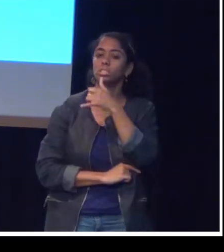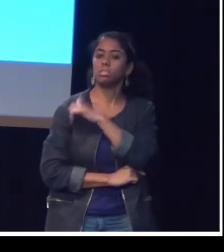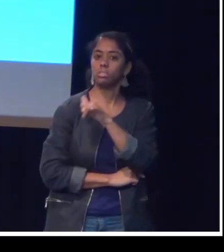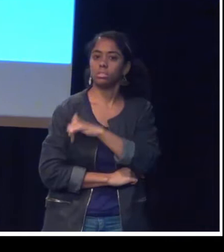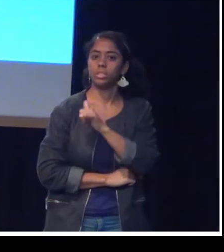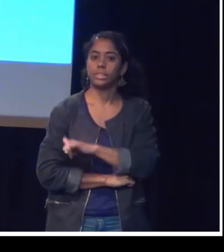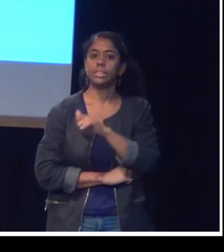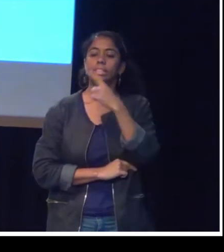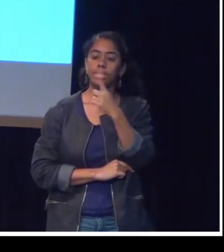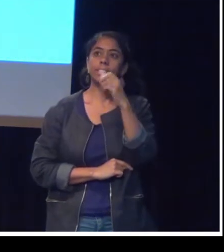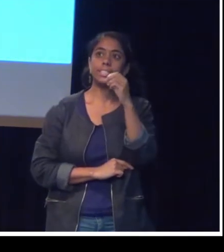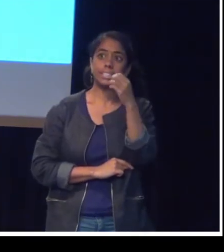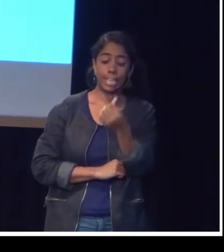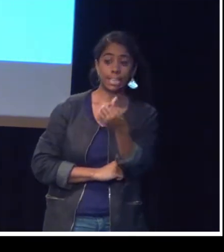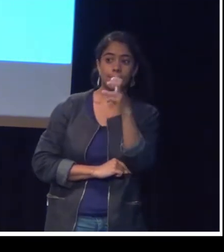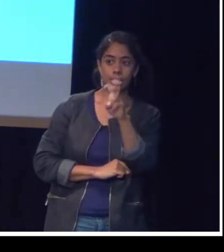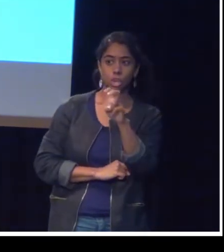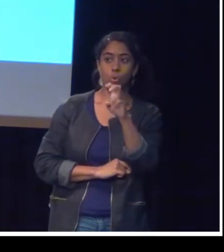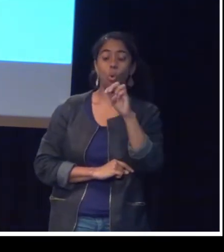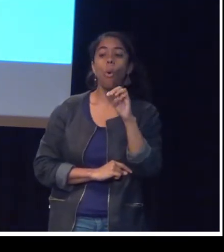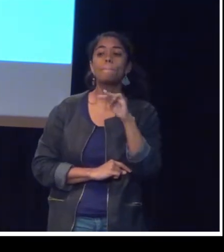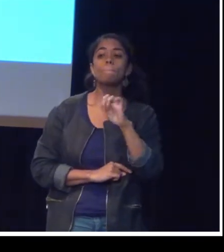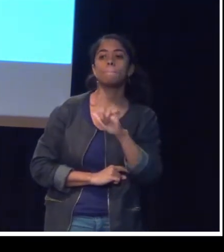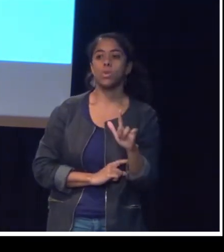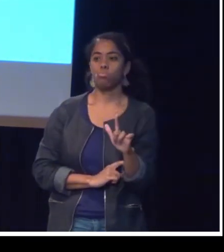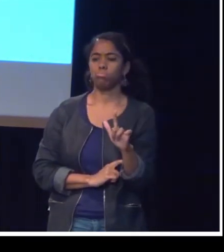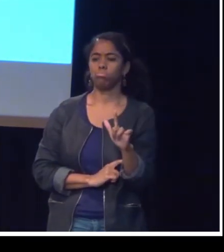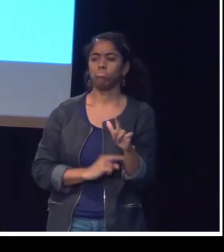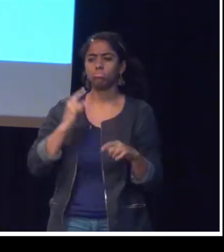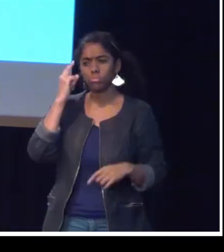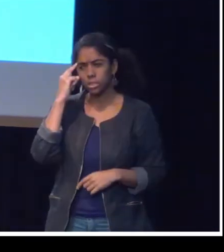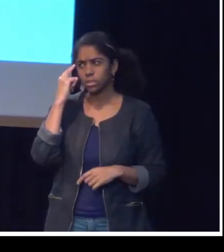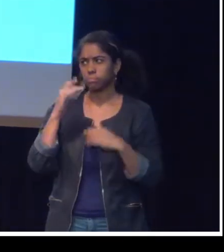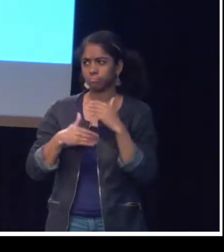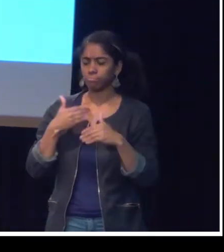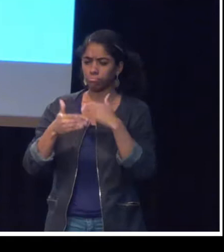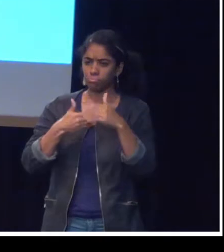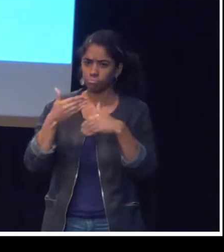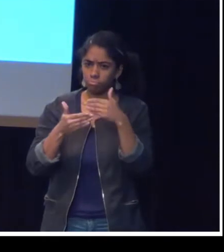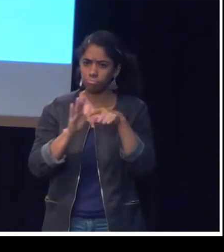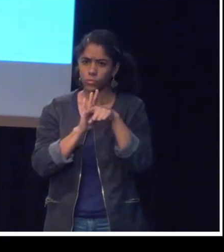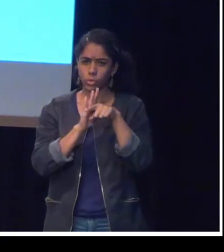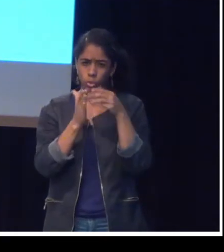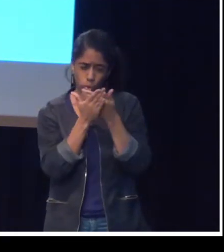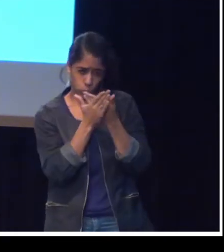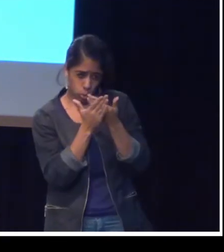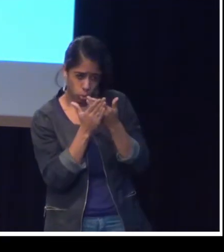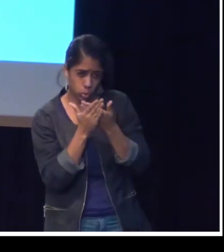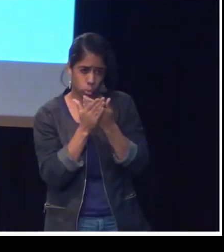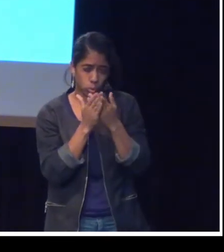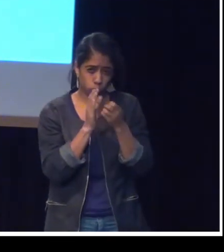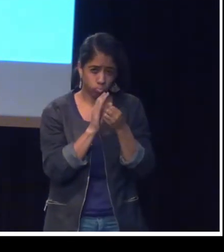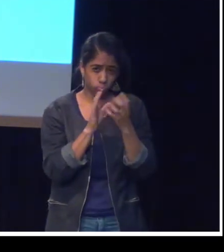mil. E aí, avançando nos estudos quantitativos em relação a essa questão, de 15% a 20%